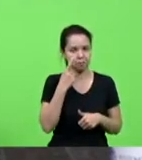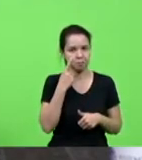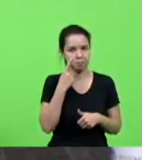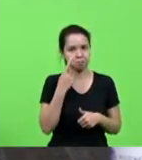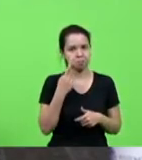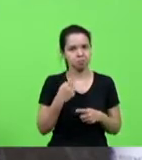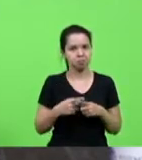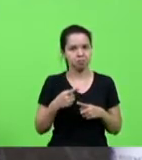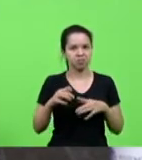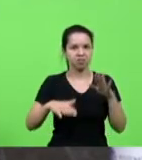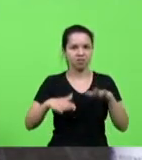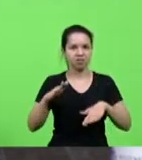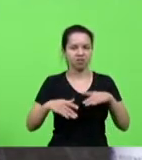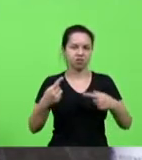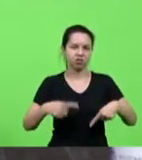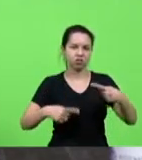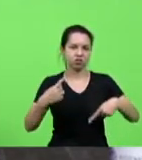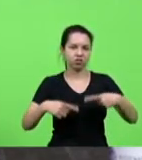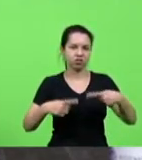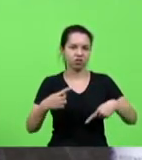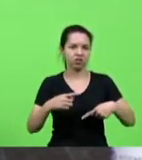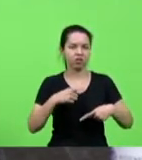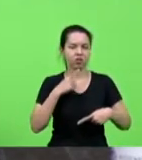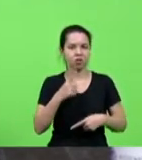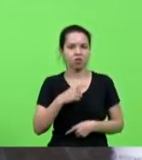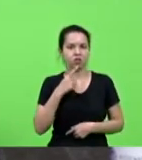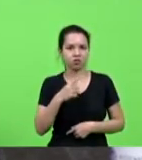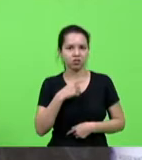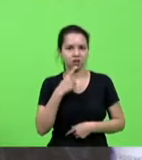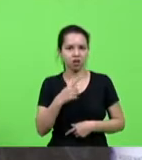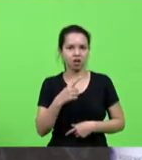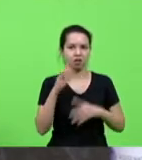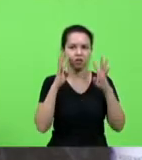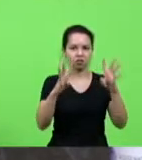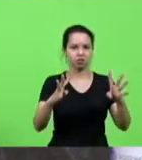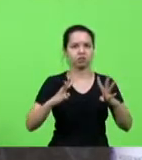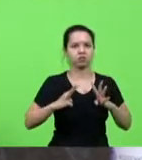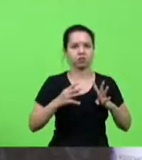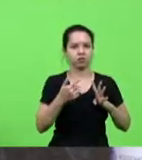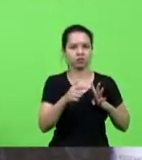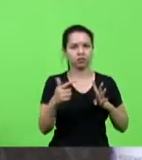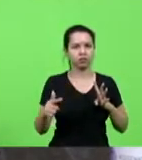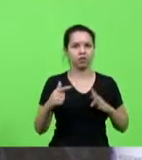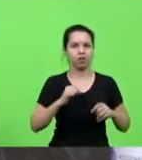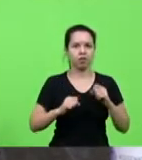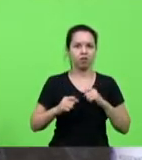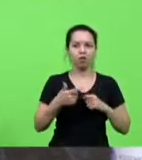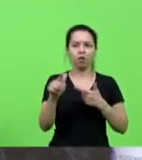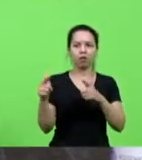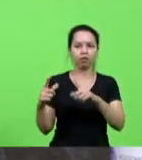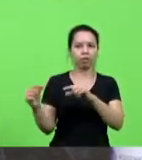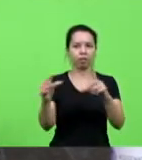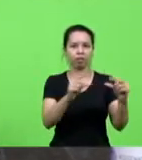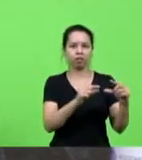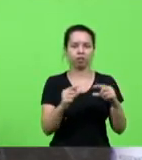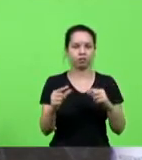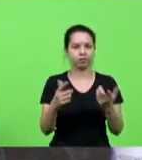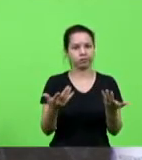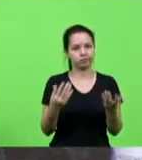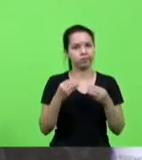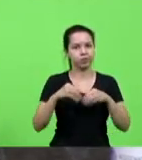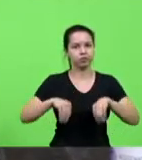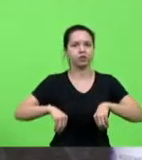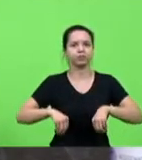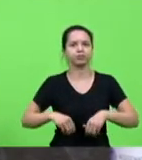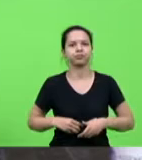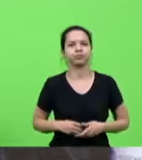às vezes a gente está discutindo, não consegue se fazer ouvir, e muitas vezes ali estão empolgados outros deputados, né? E a gente acaba sendo prejudicado por